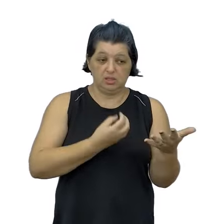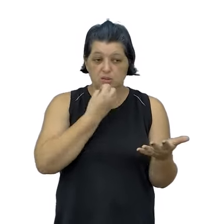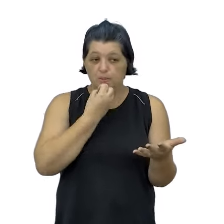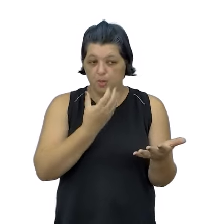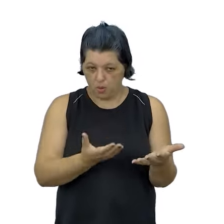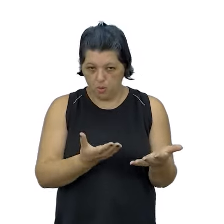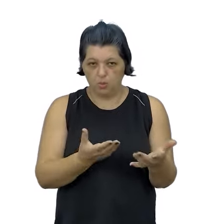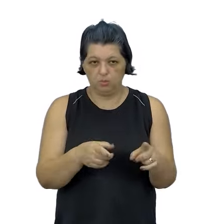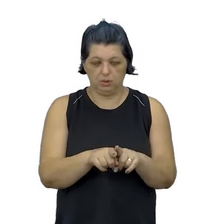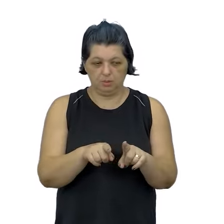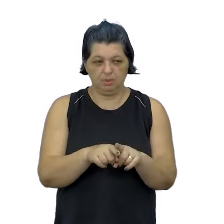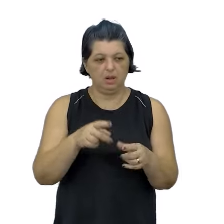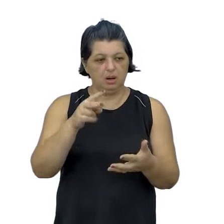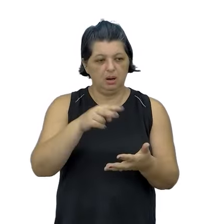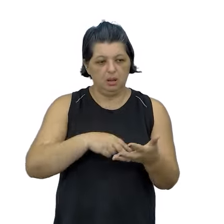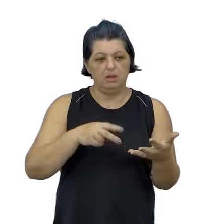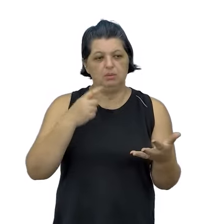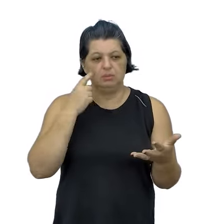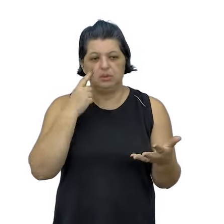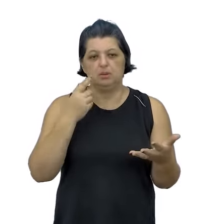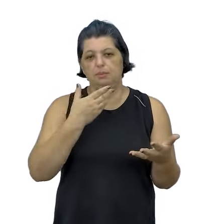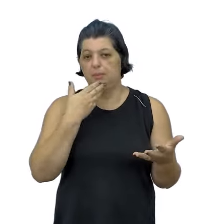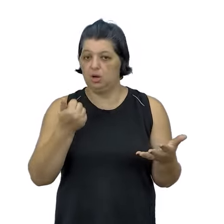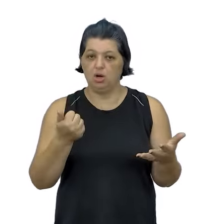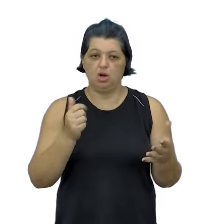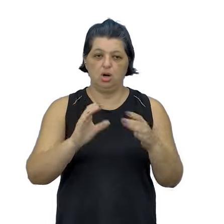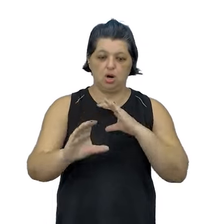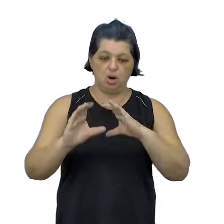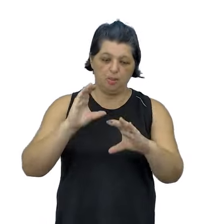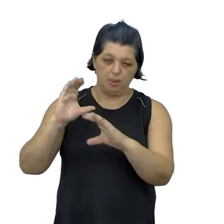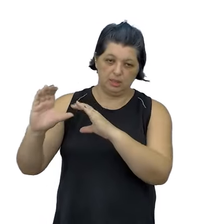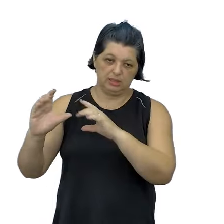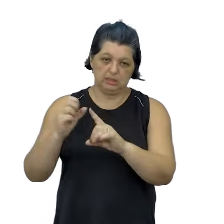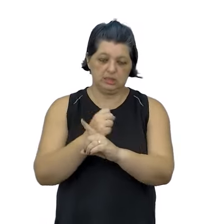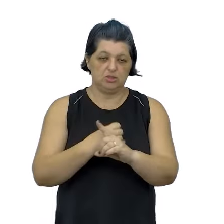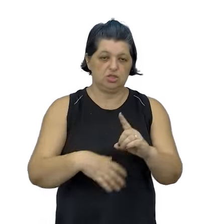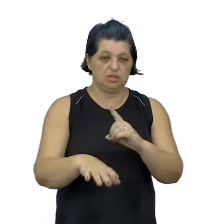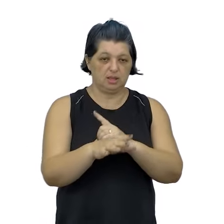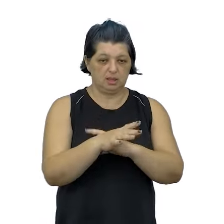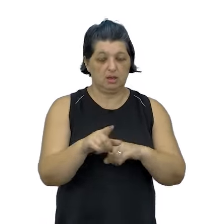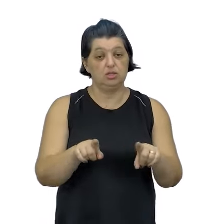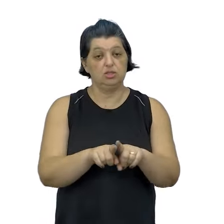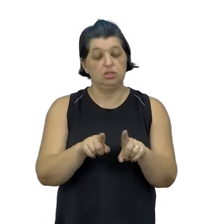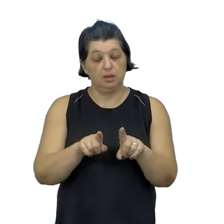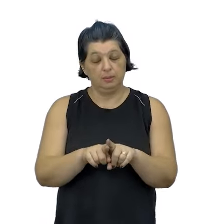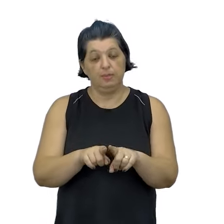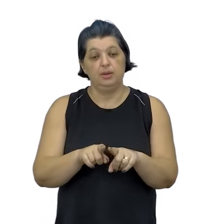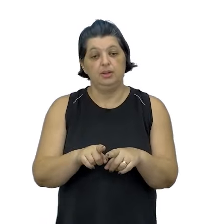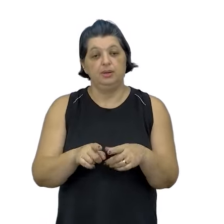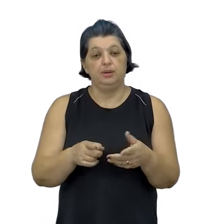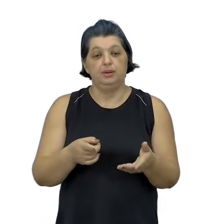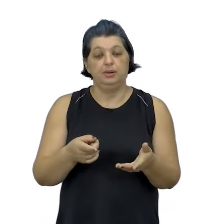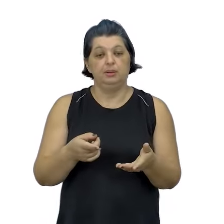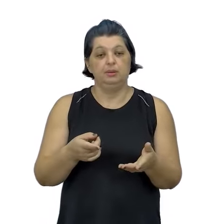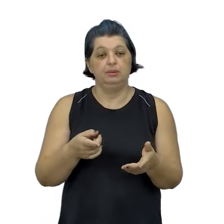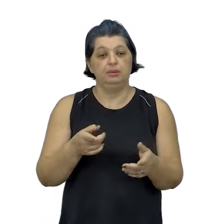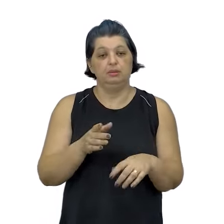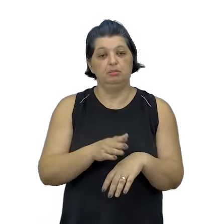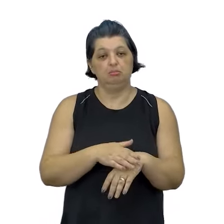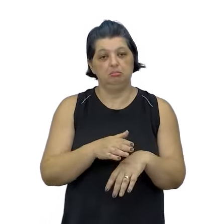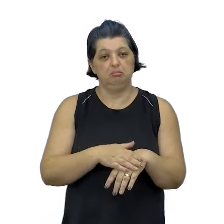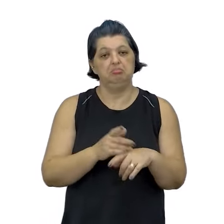leio para estabelecer melhor, né, comunicação entre sociedade e também para que eu, né, faça